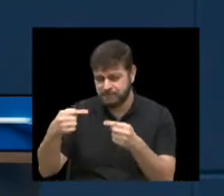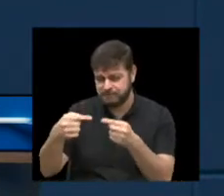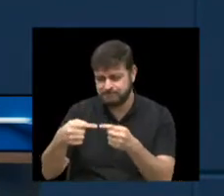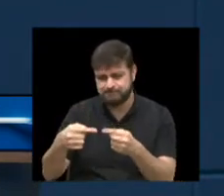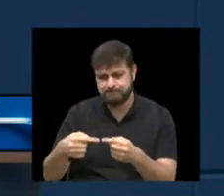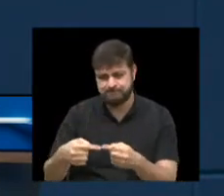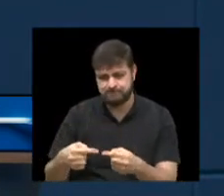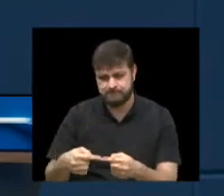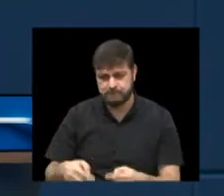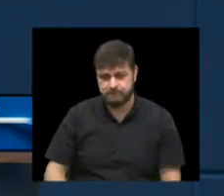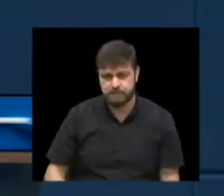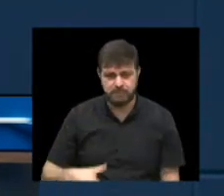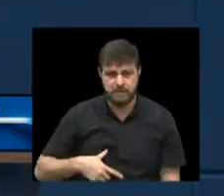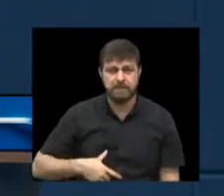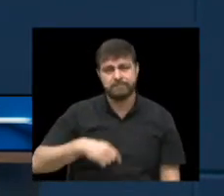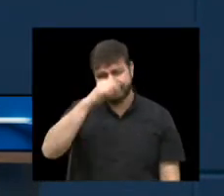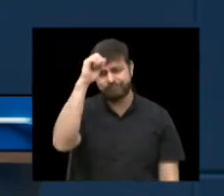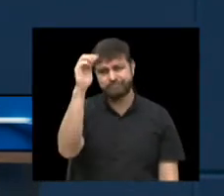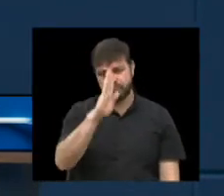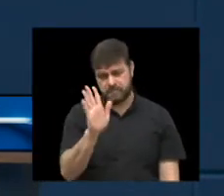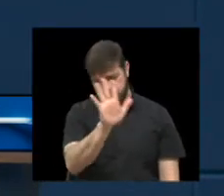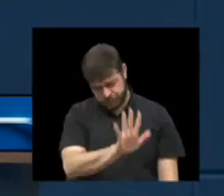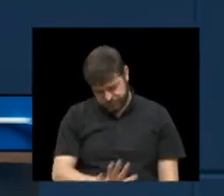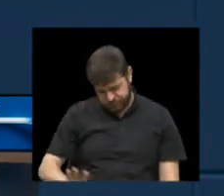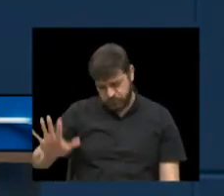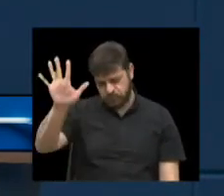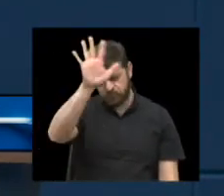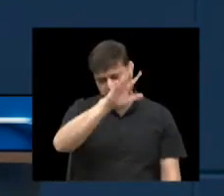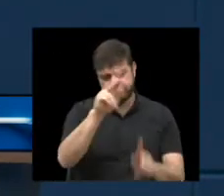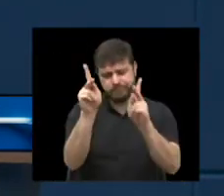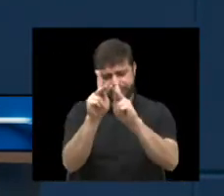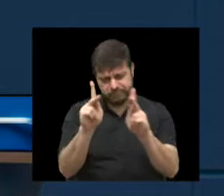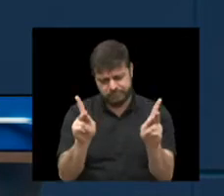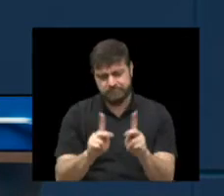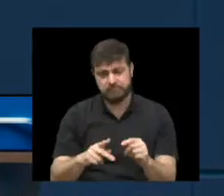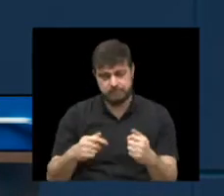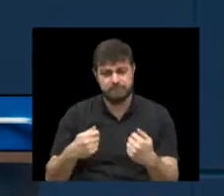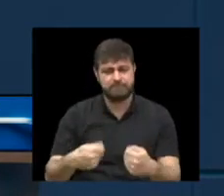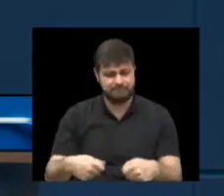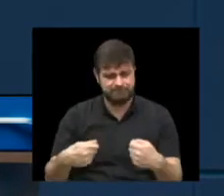para Campinas, mas como pelo Brasil todo, que justamente que faz